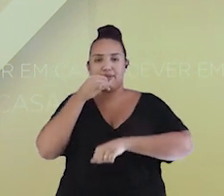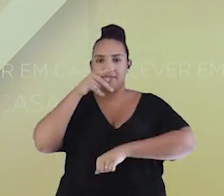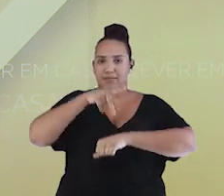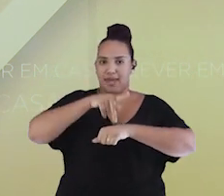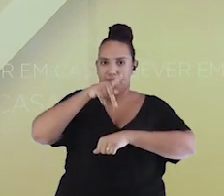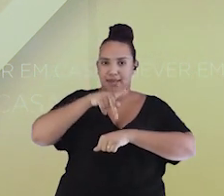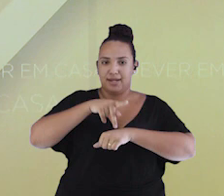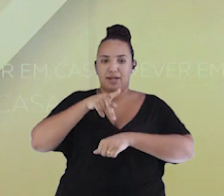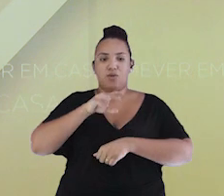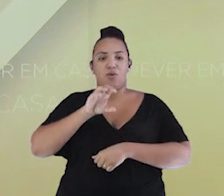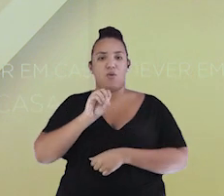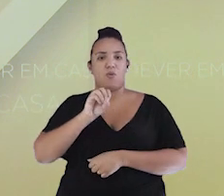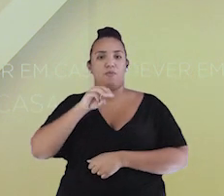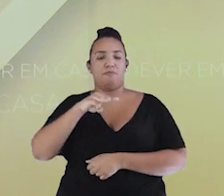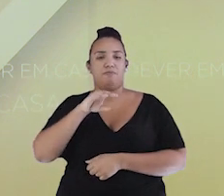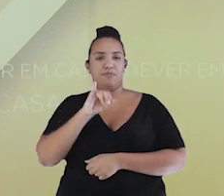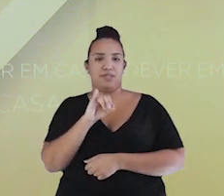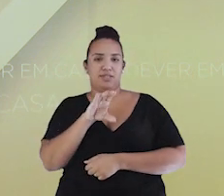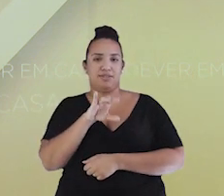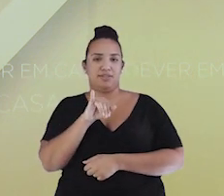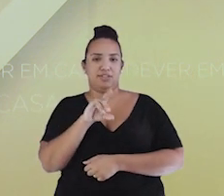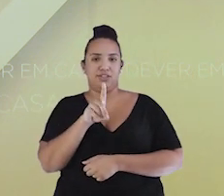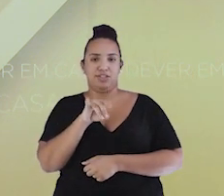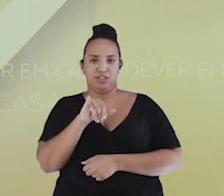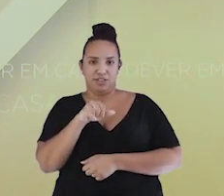é a pedra obsidiana.